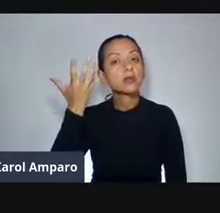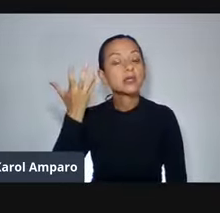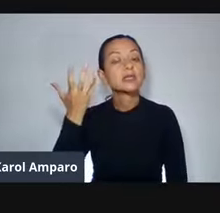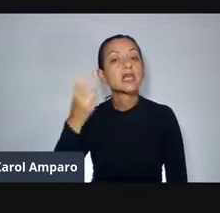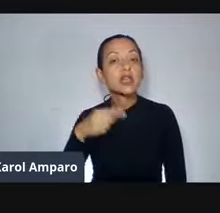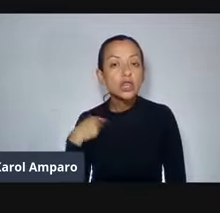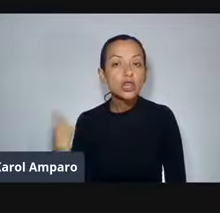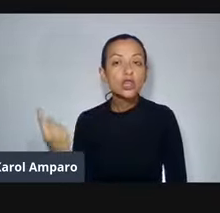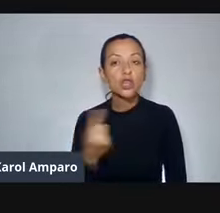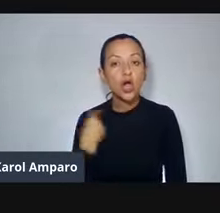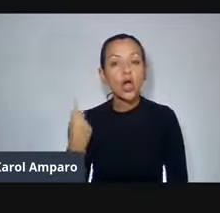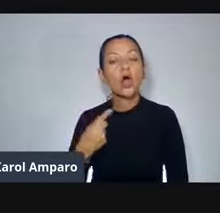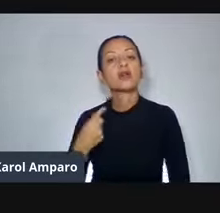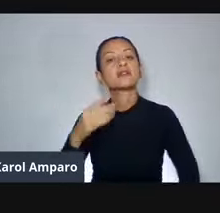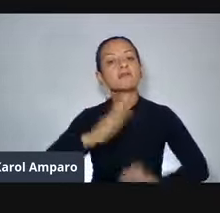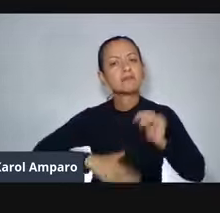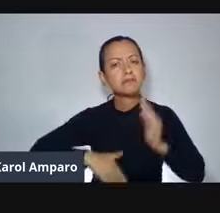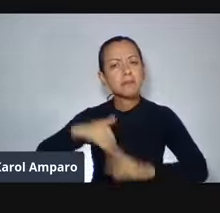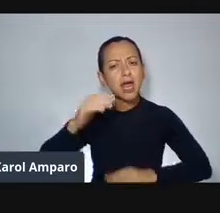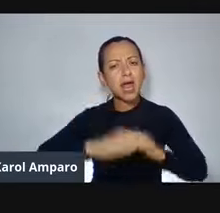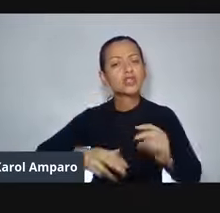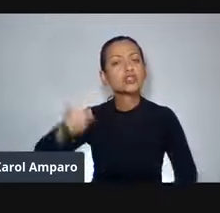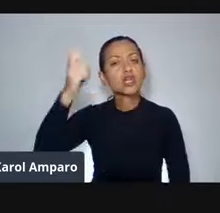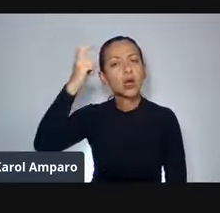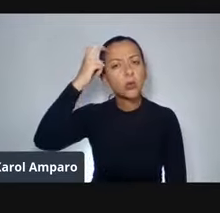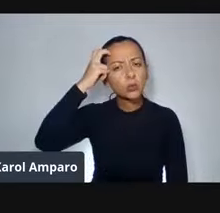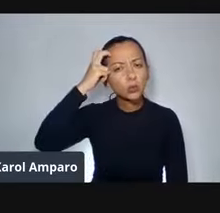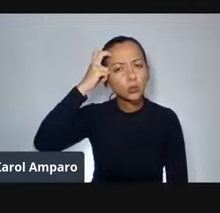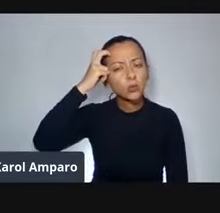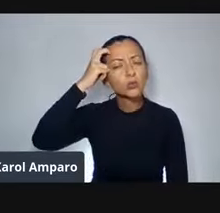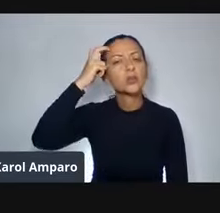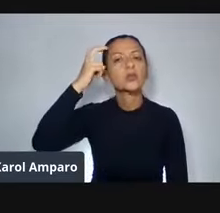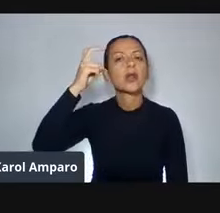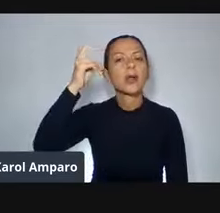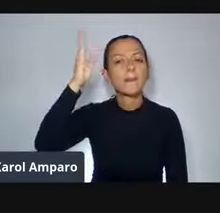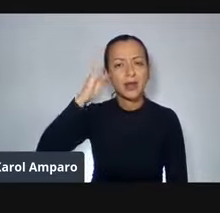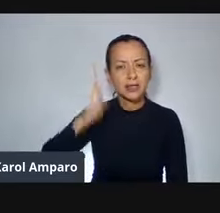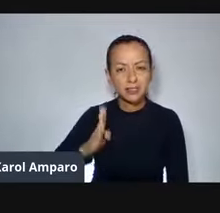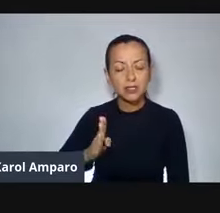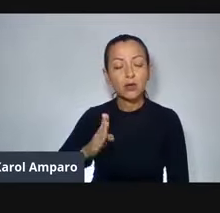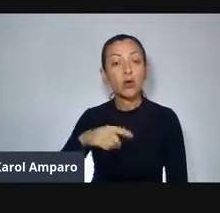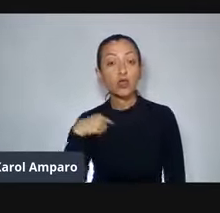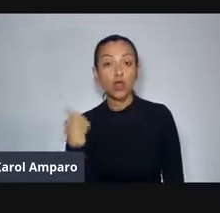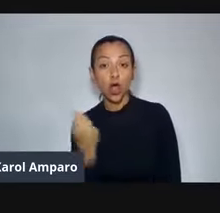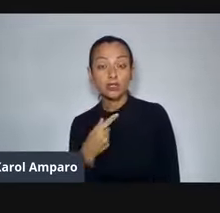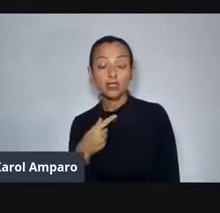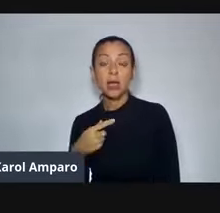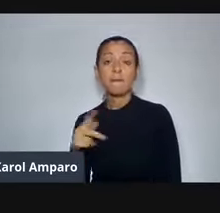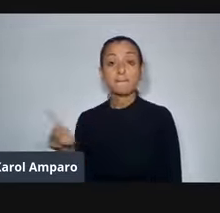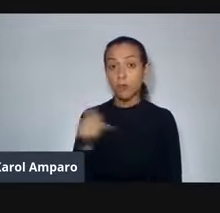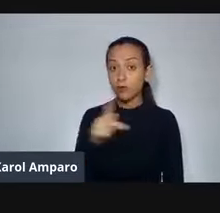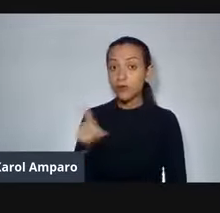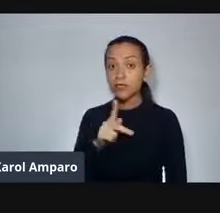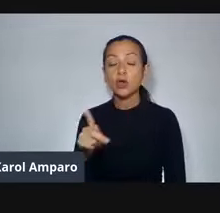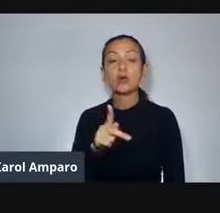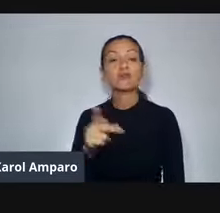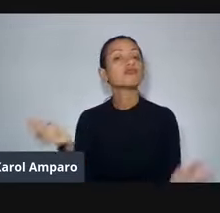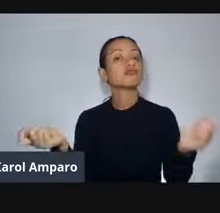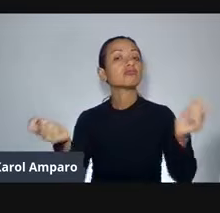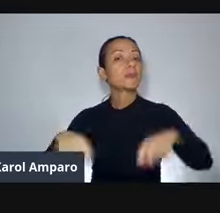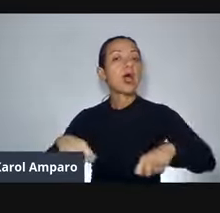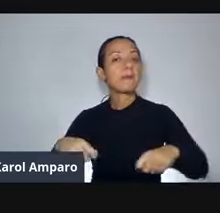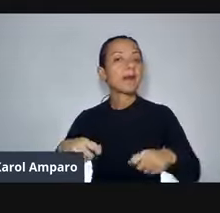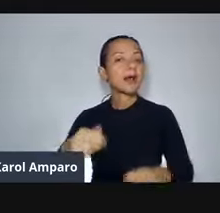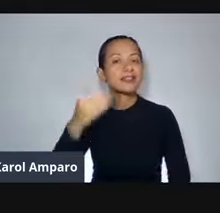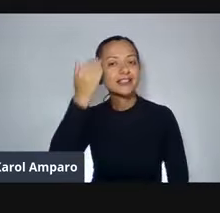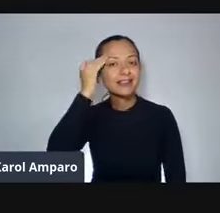brasileira, soubermos tratar com os alunos, né, no trato aluno com aluno, mais velhos e